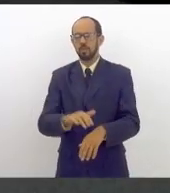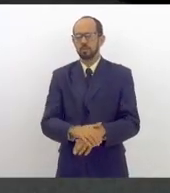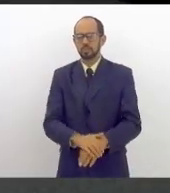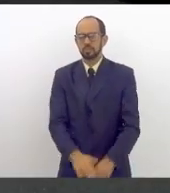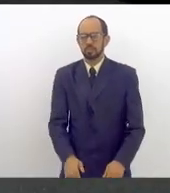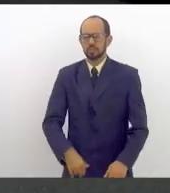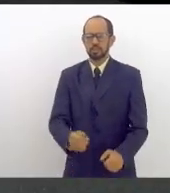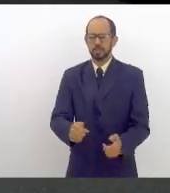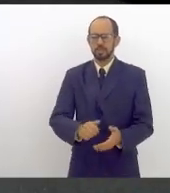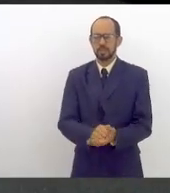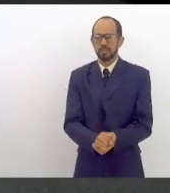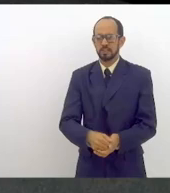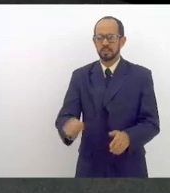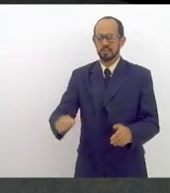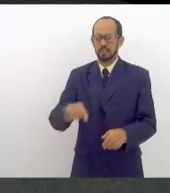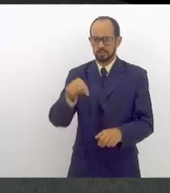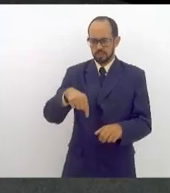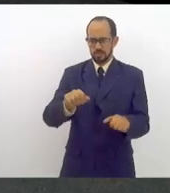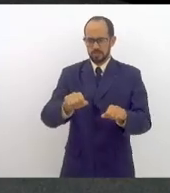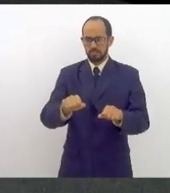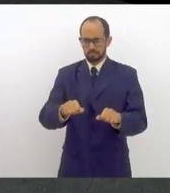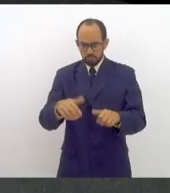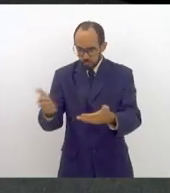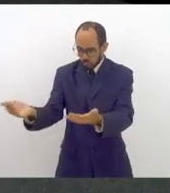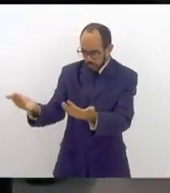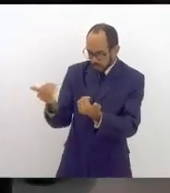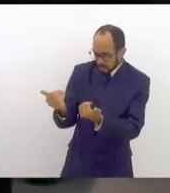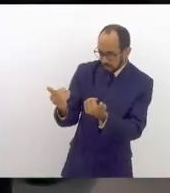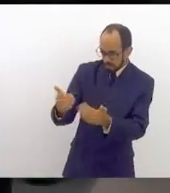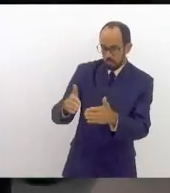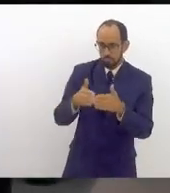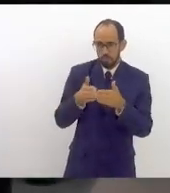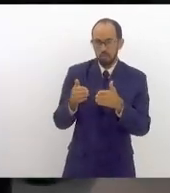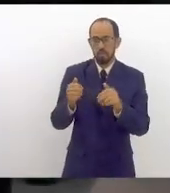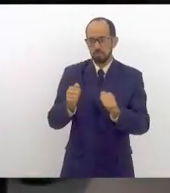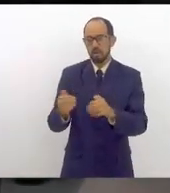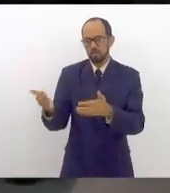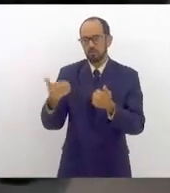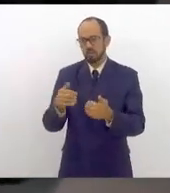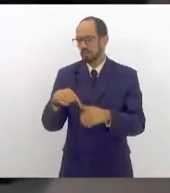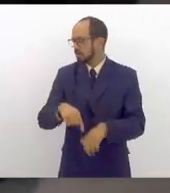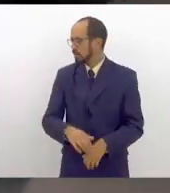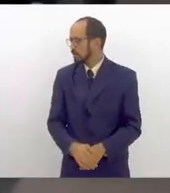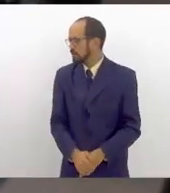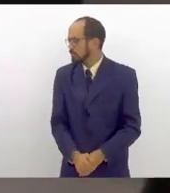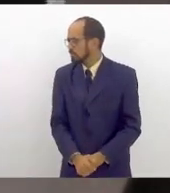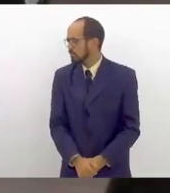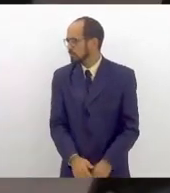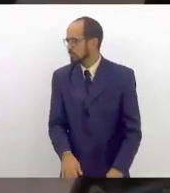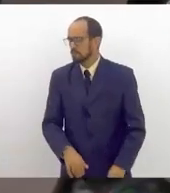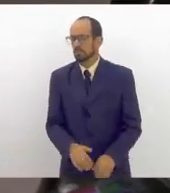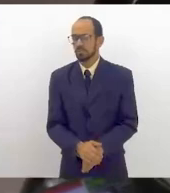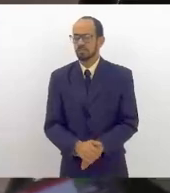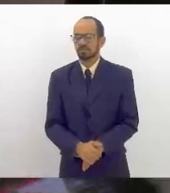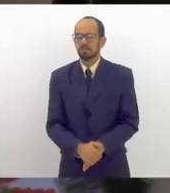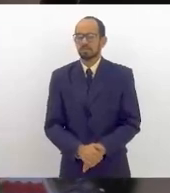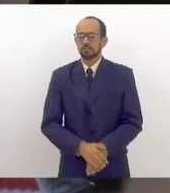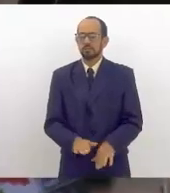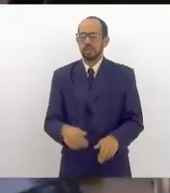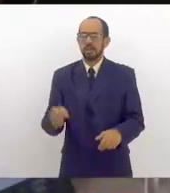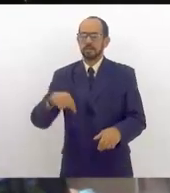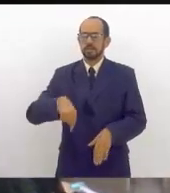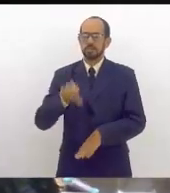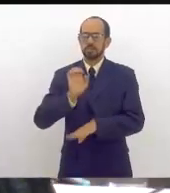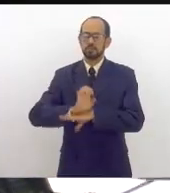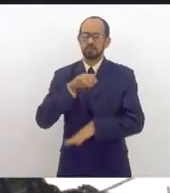Assembleia... Vem aqui, por favor. Pelo menos aqui, nessa Assembleia Legislativa do Estado do Rio de Janeiro, eu